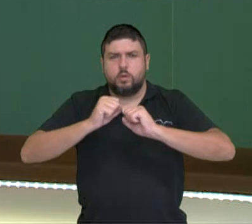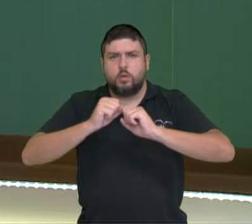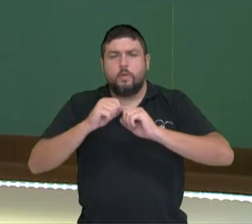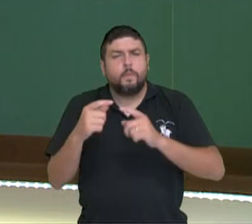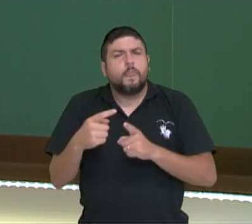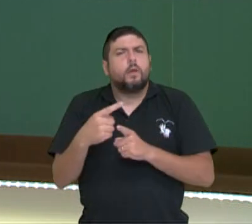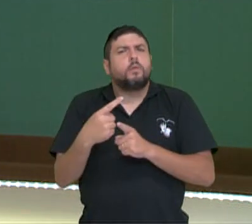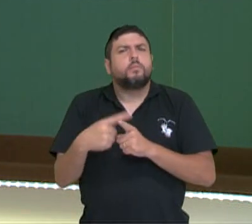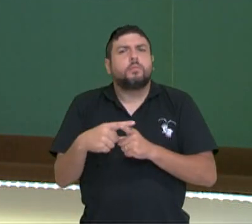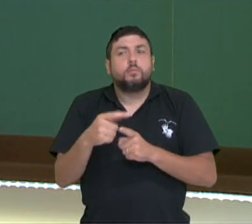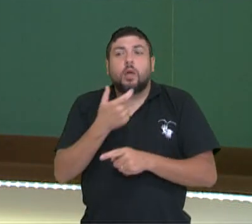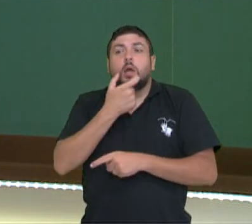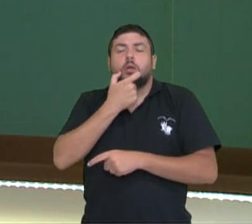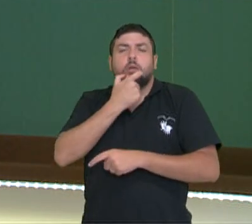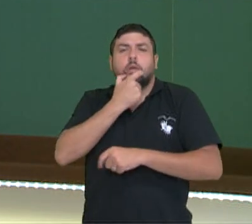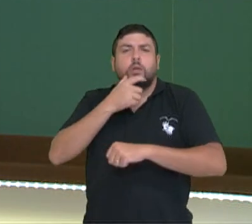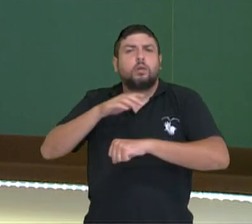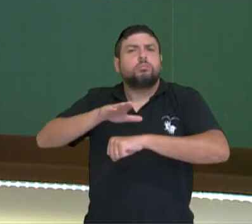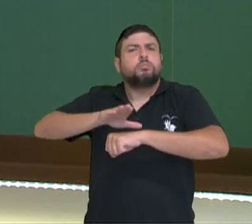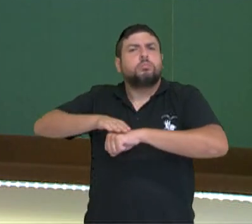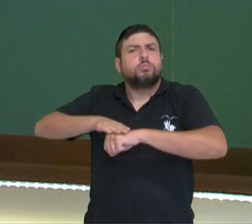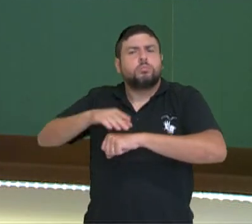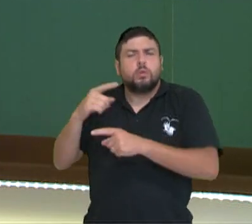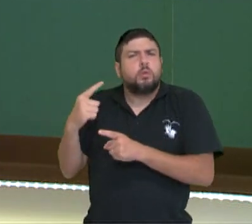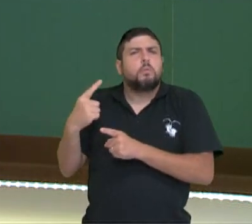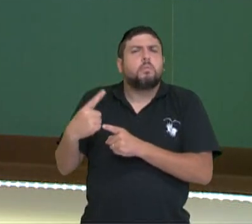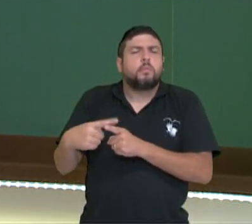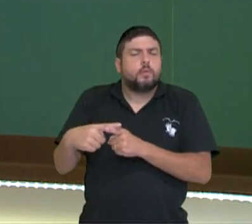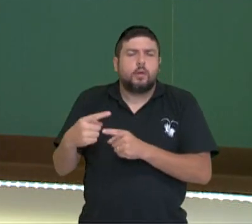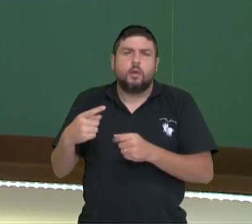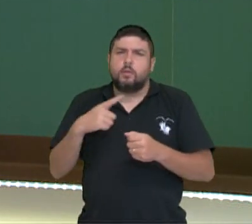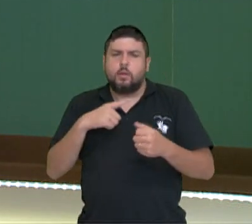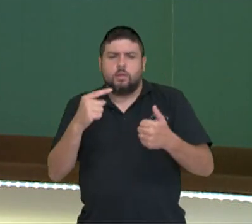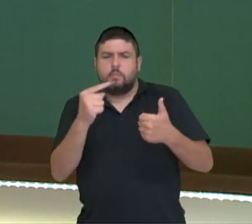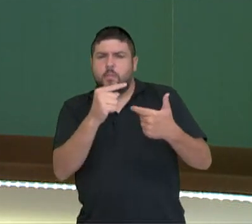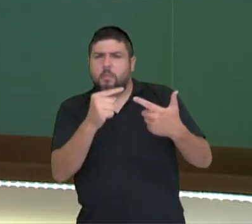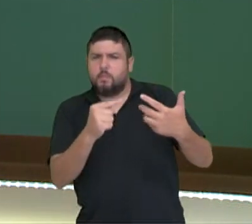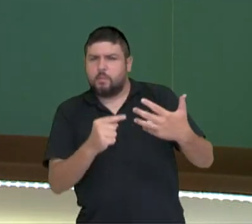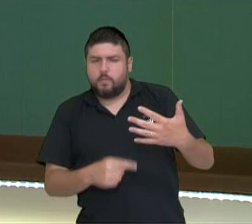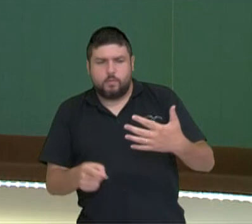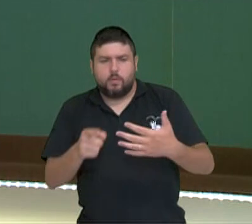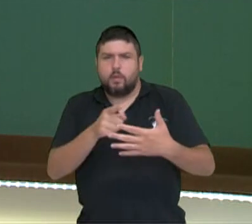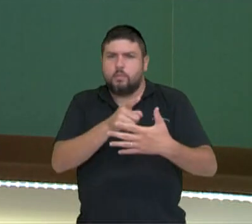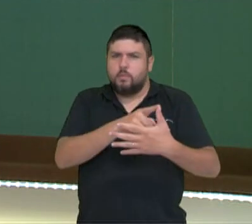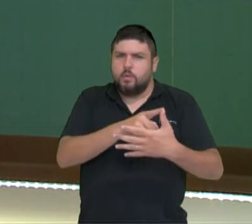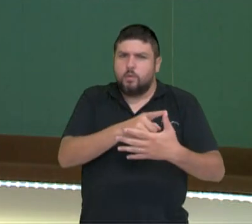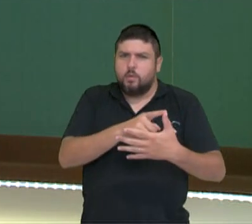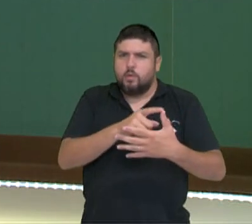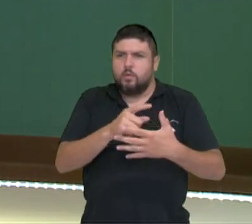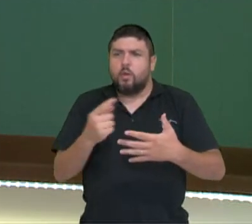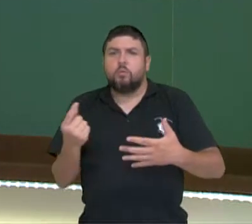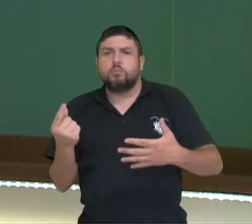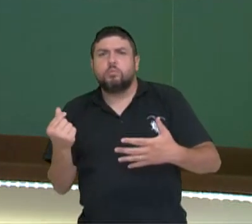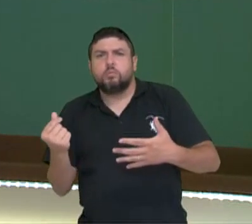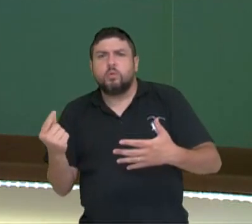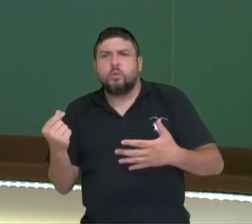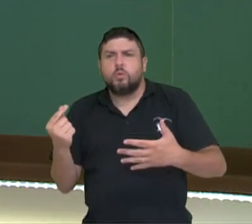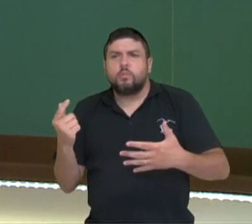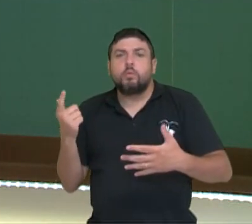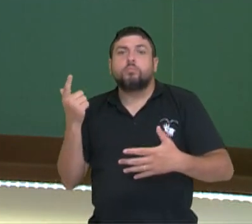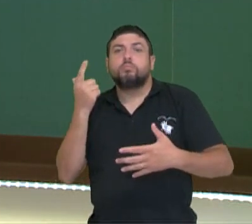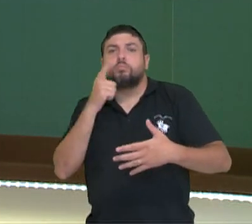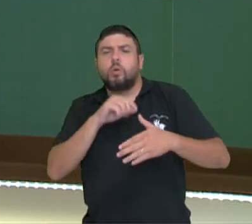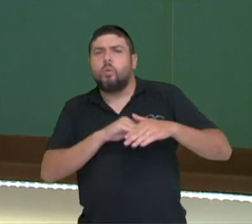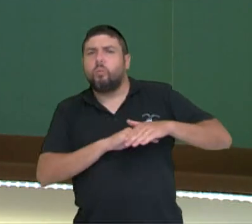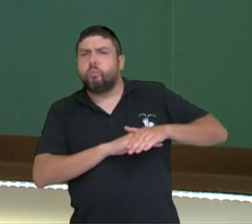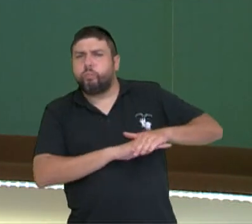Inglaterra a ser essa grande pioneira da indústria mundial. Dentre eles, o acúmulo de capital. Então, nós vamos ver